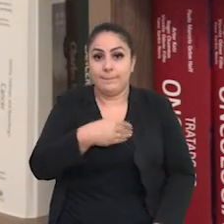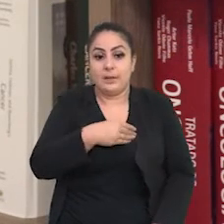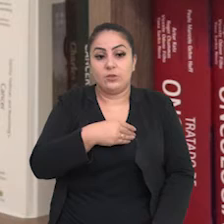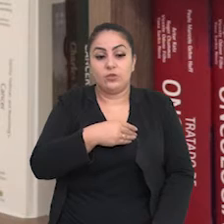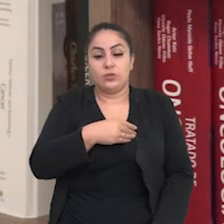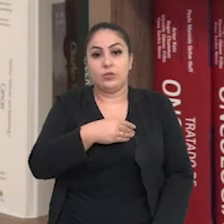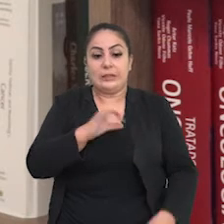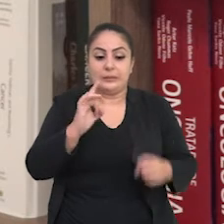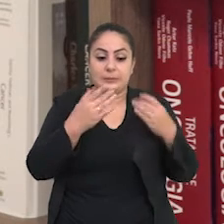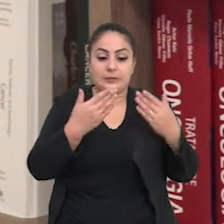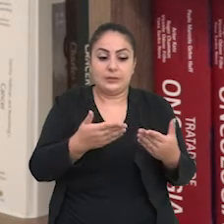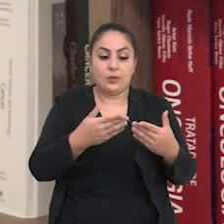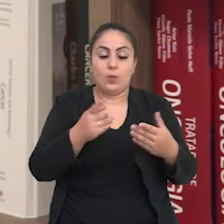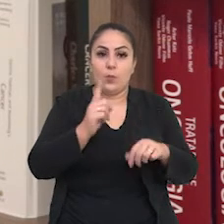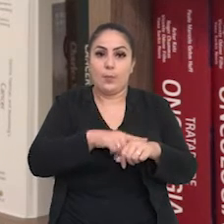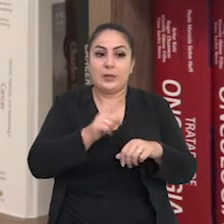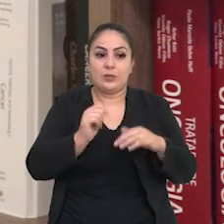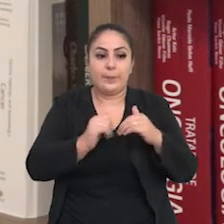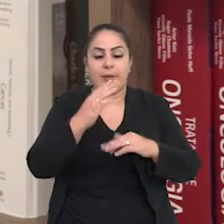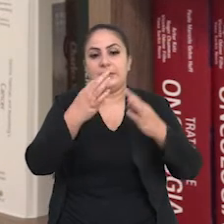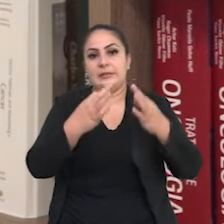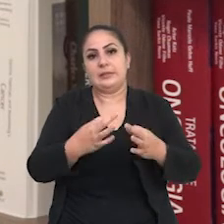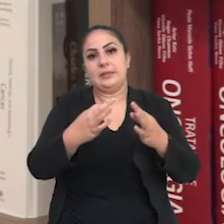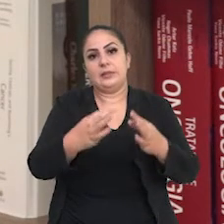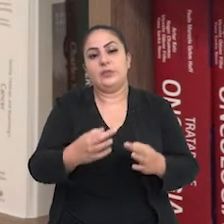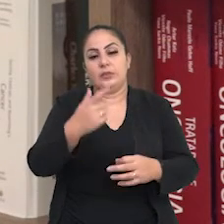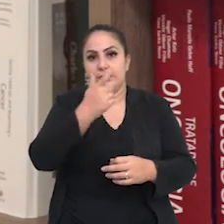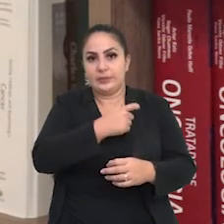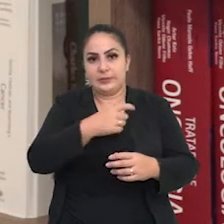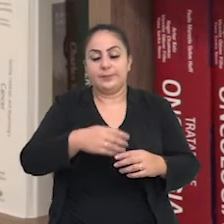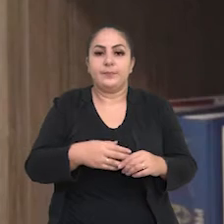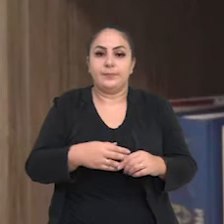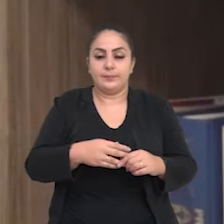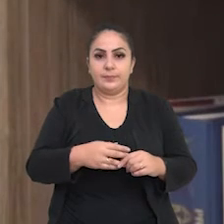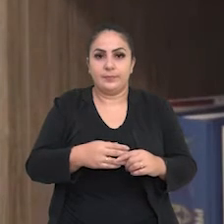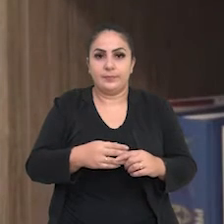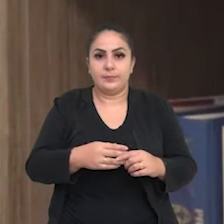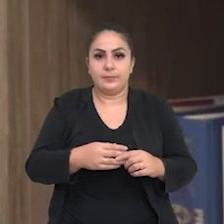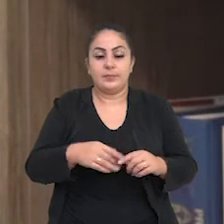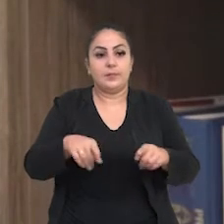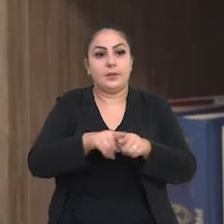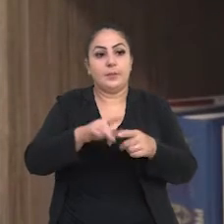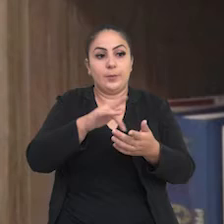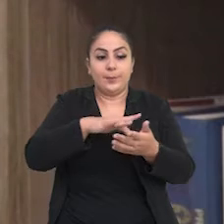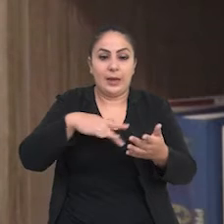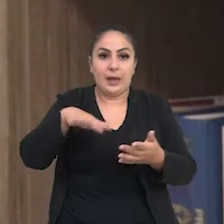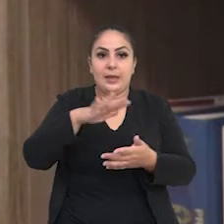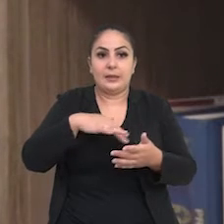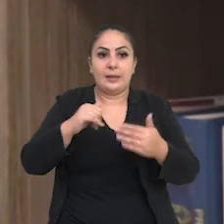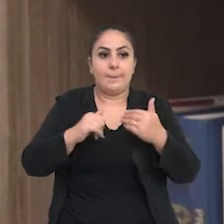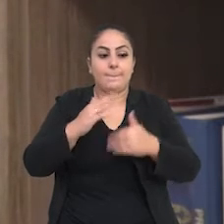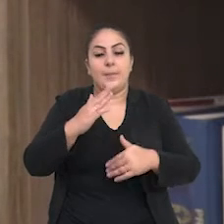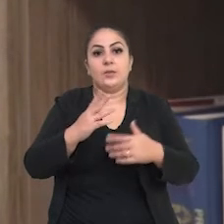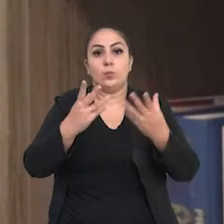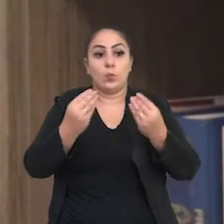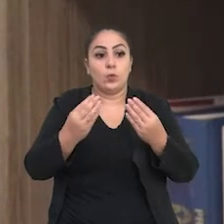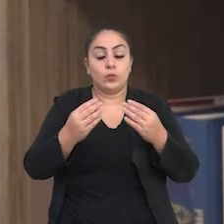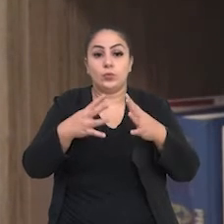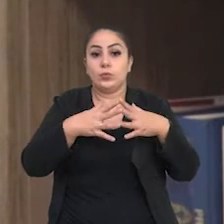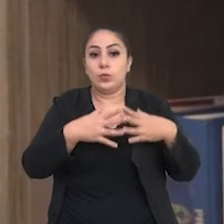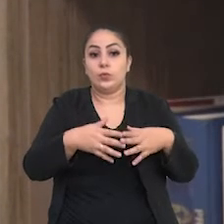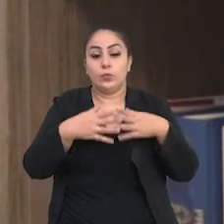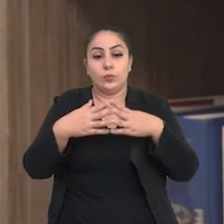médicos especificamente o momento mais adequado da vacinação. Uma situação